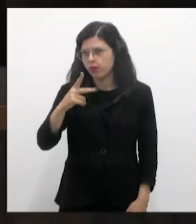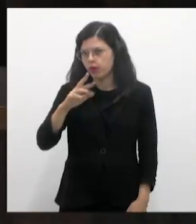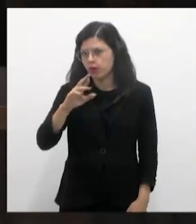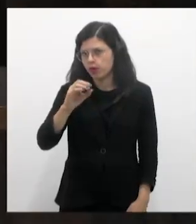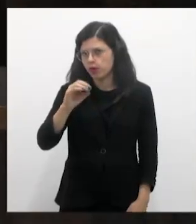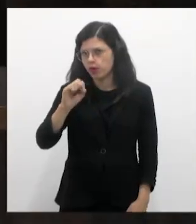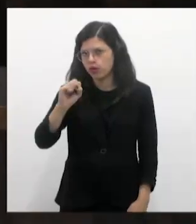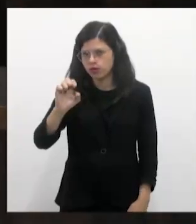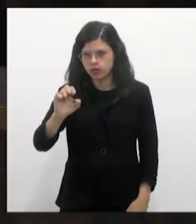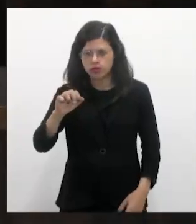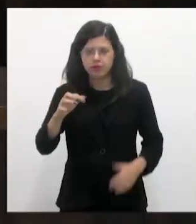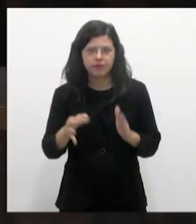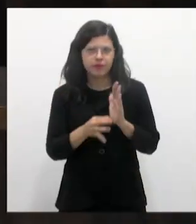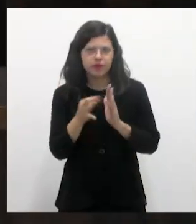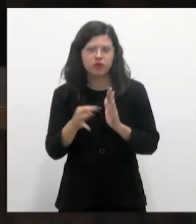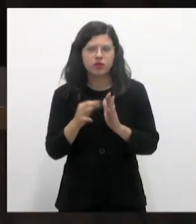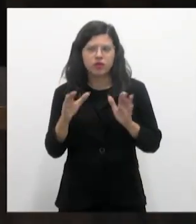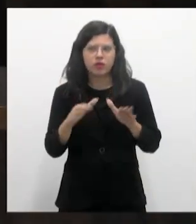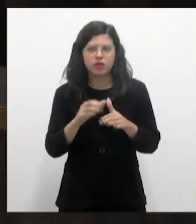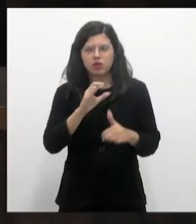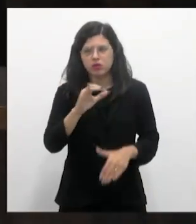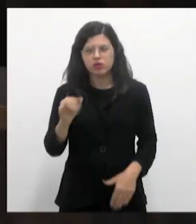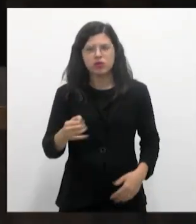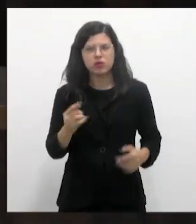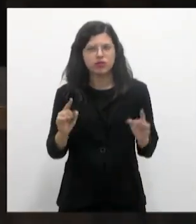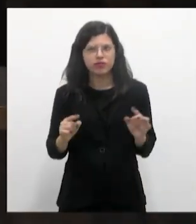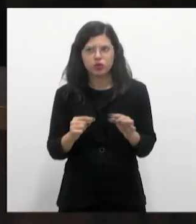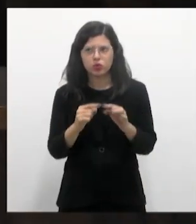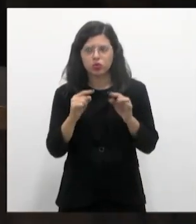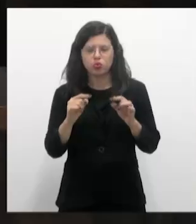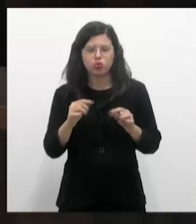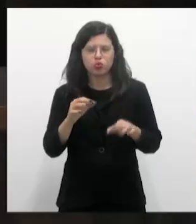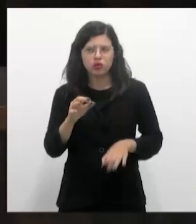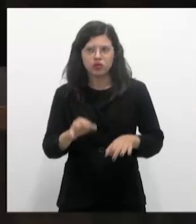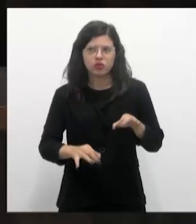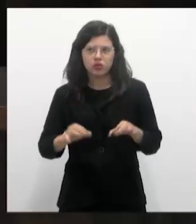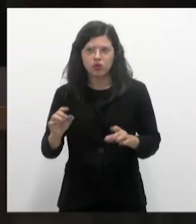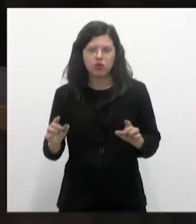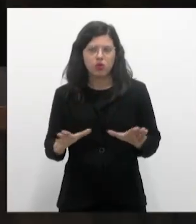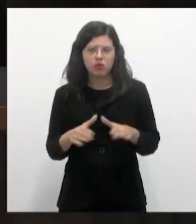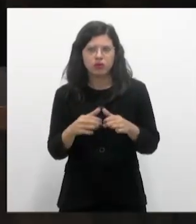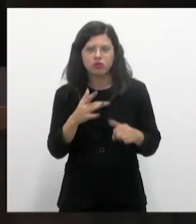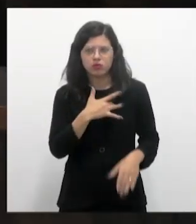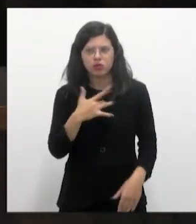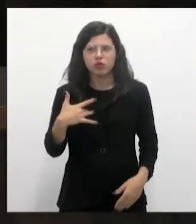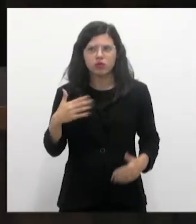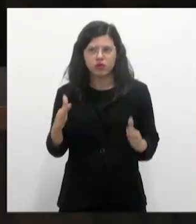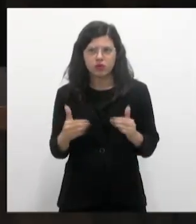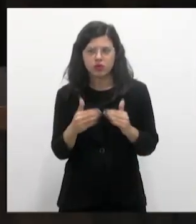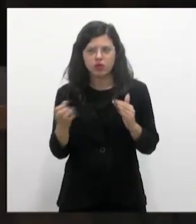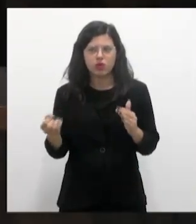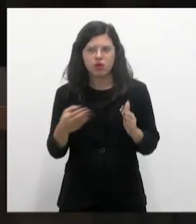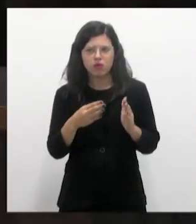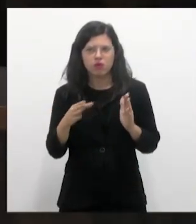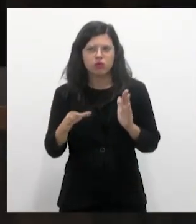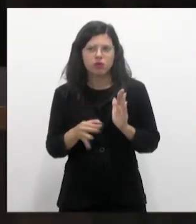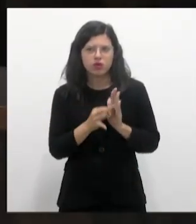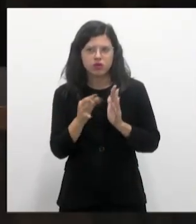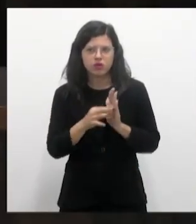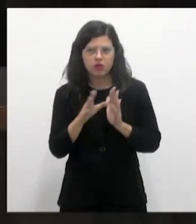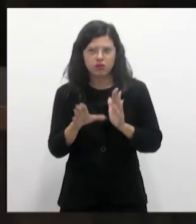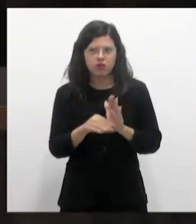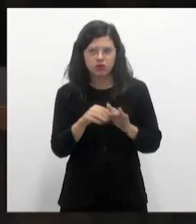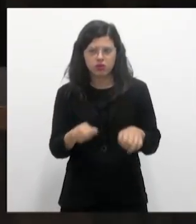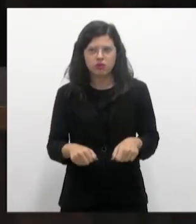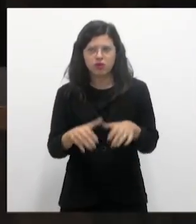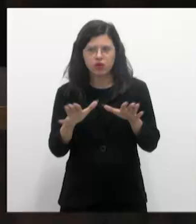comissões de Constituição e Justiça pela Juridicidade e de Saúde favorável. Novos pareceres às emendas de plenário